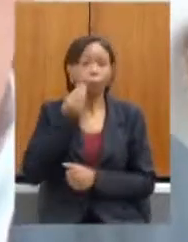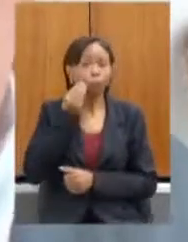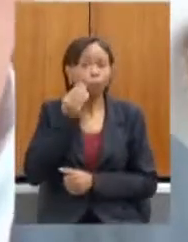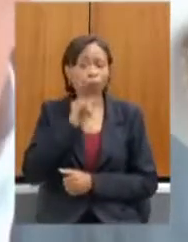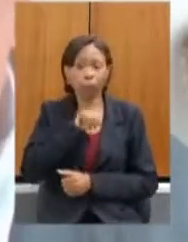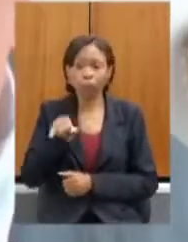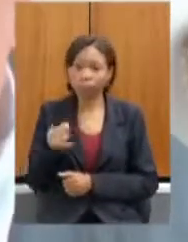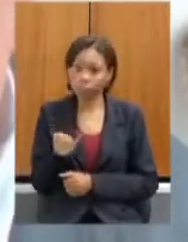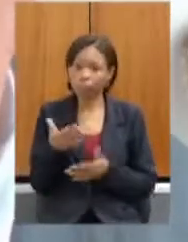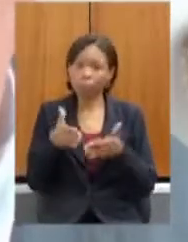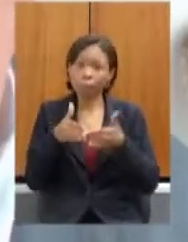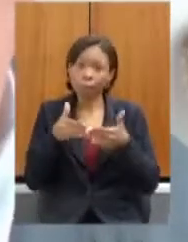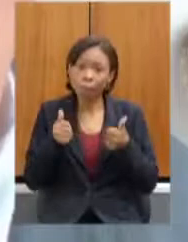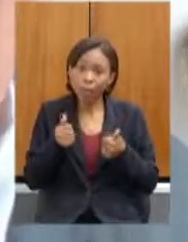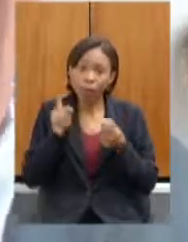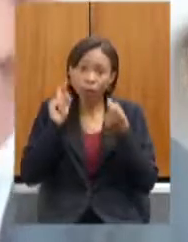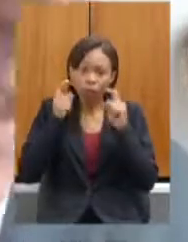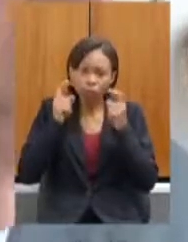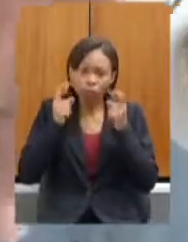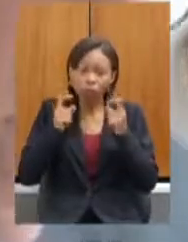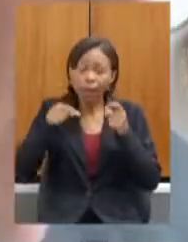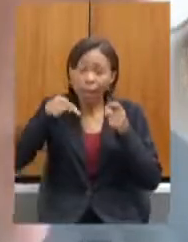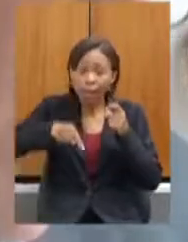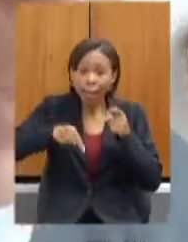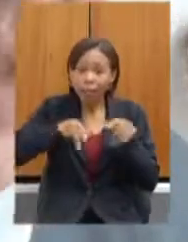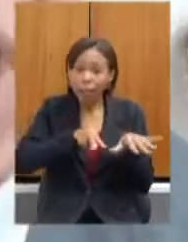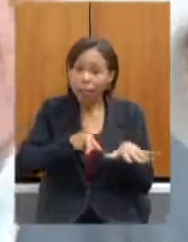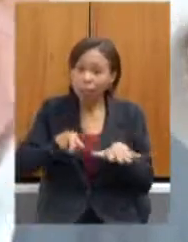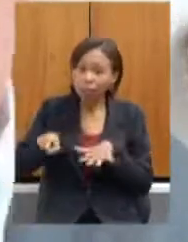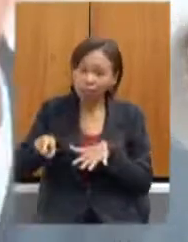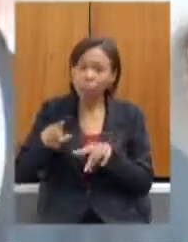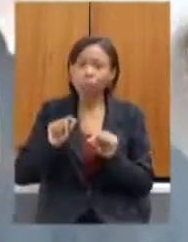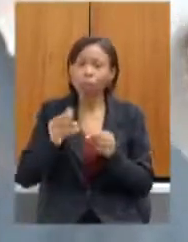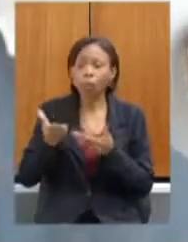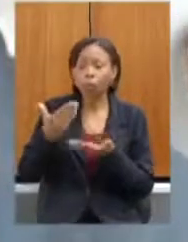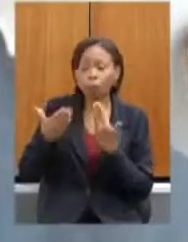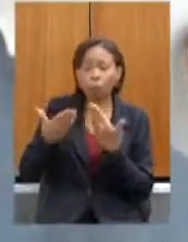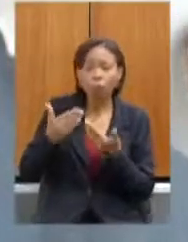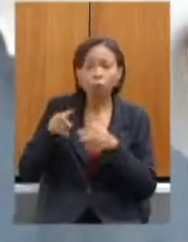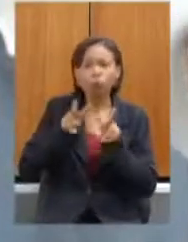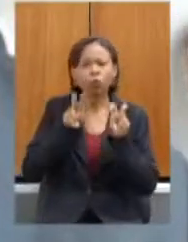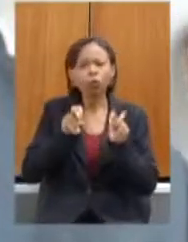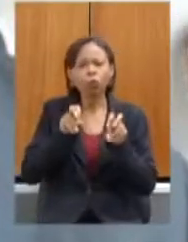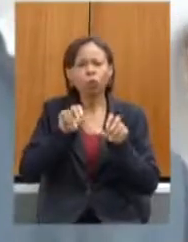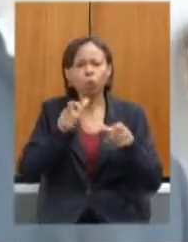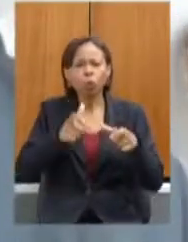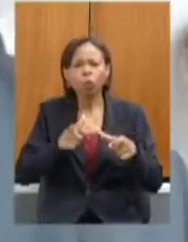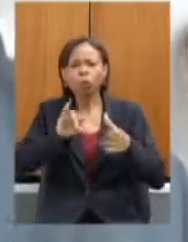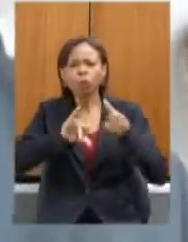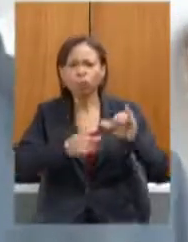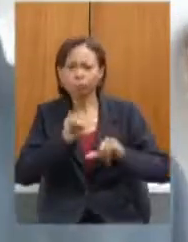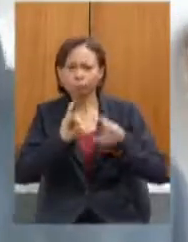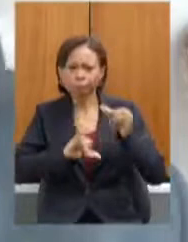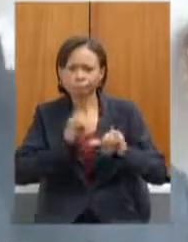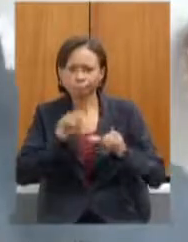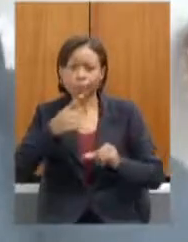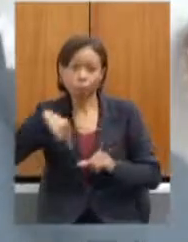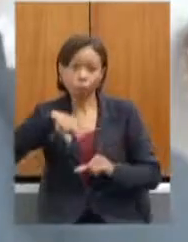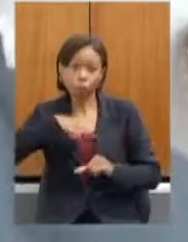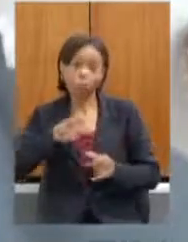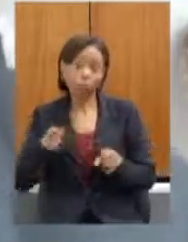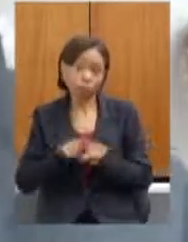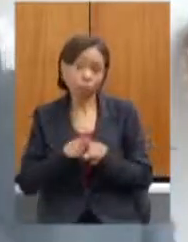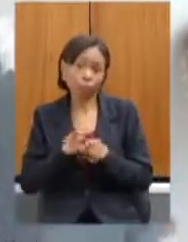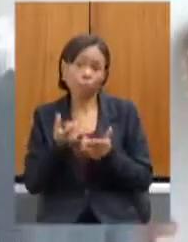secretário e peço uma reunião se possível ainda essa semana para dialogar sobre o laboratório que gosta também apostamos em